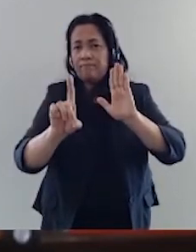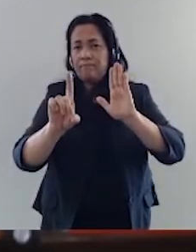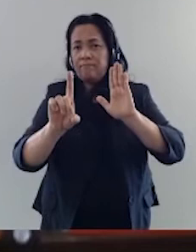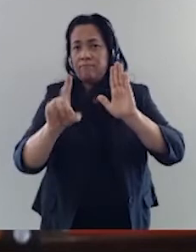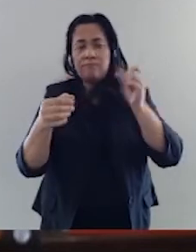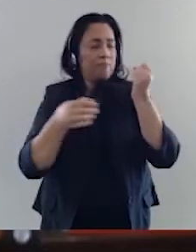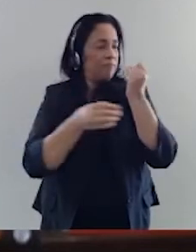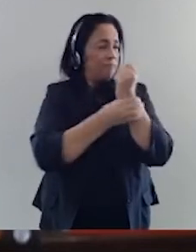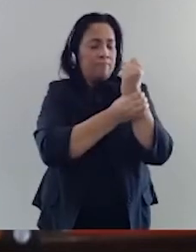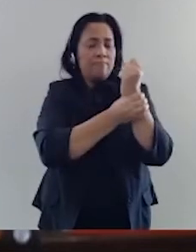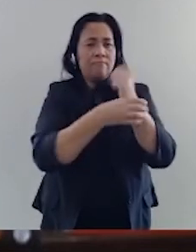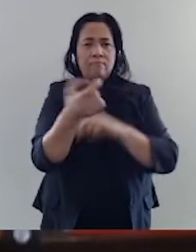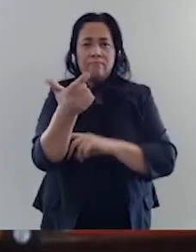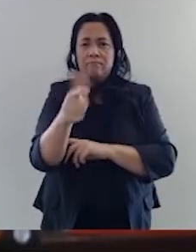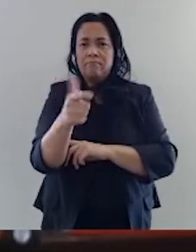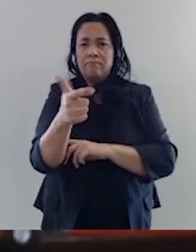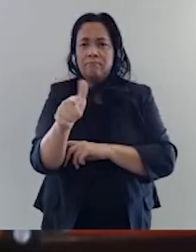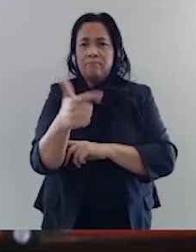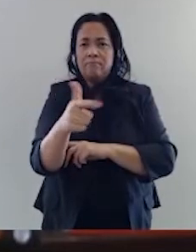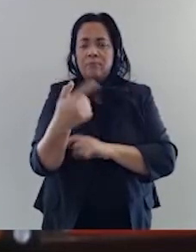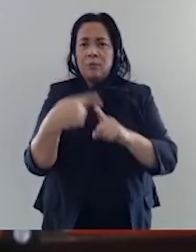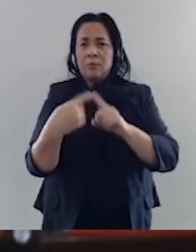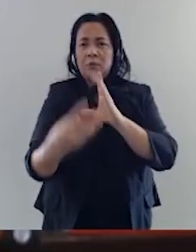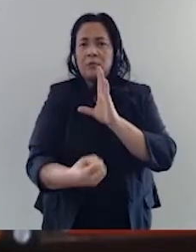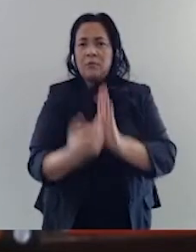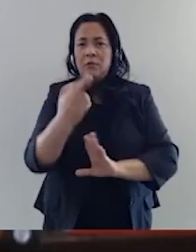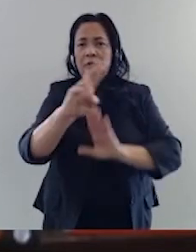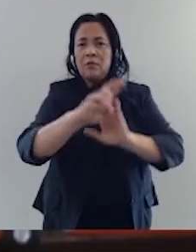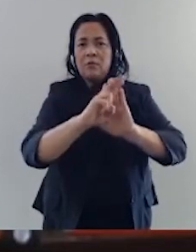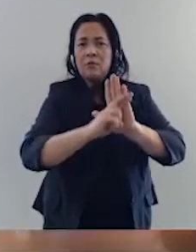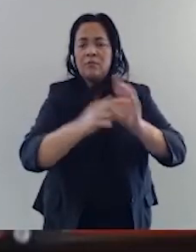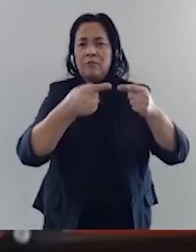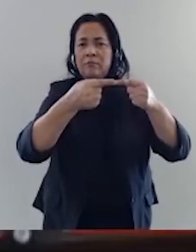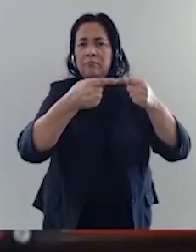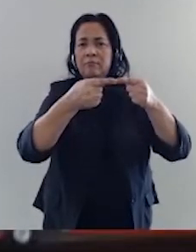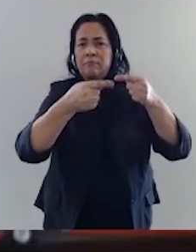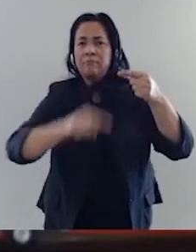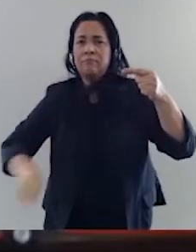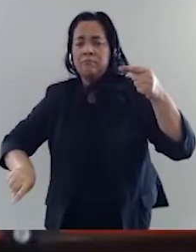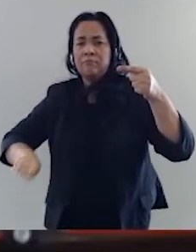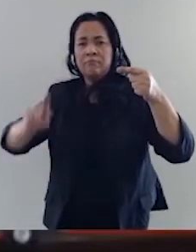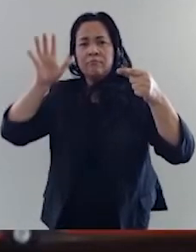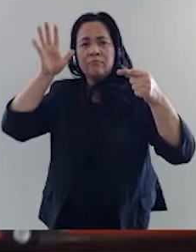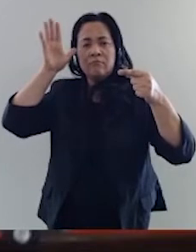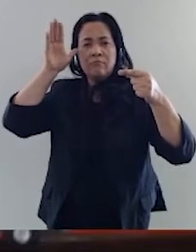normas absolutamente desvinculadas dos interesses